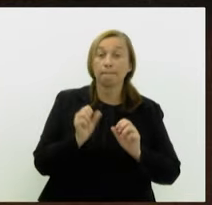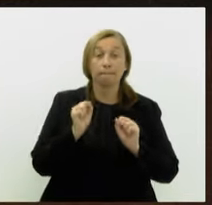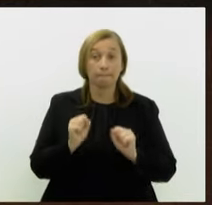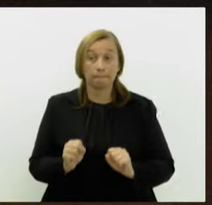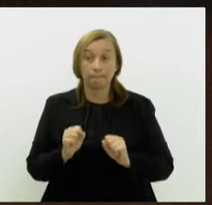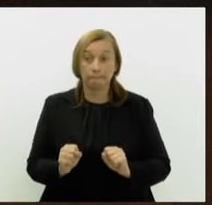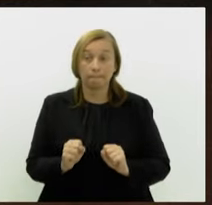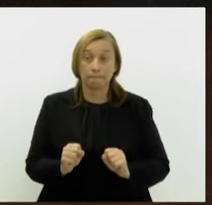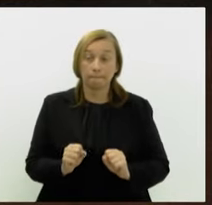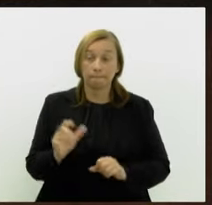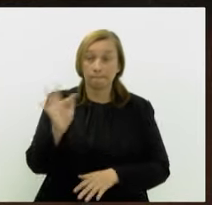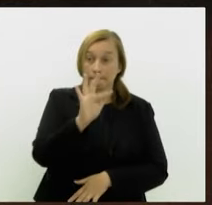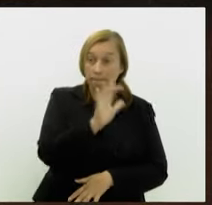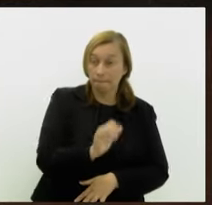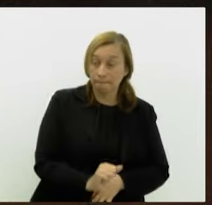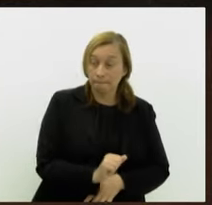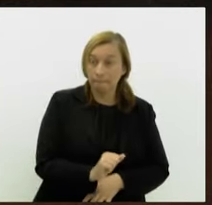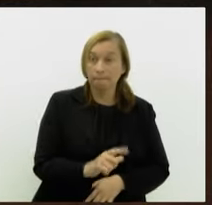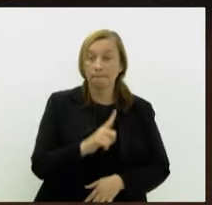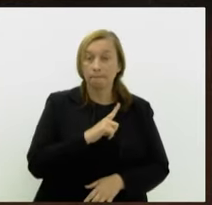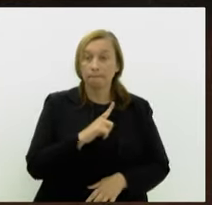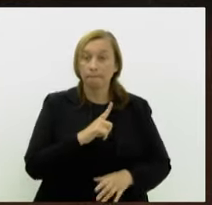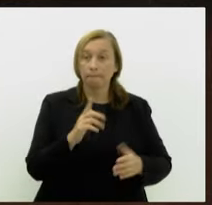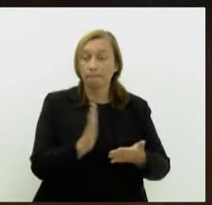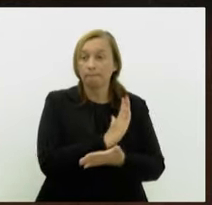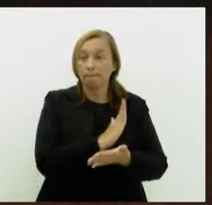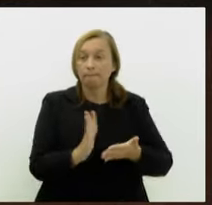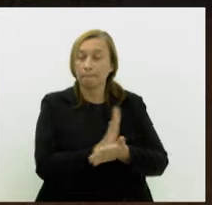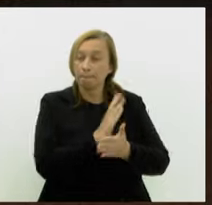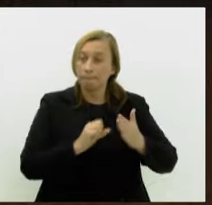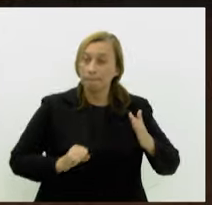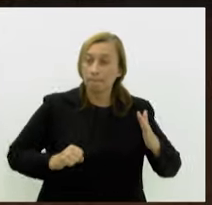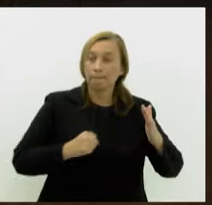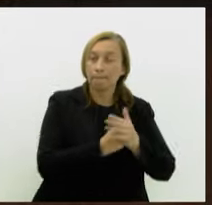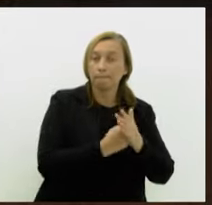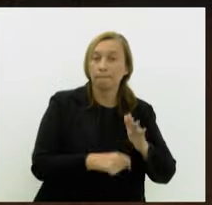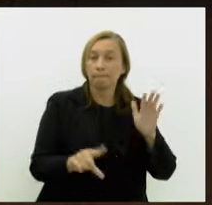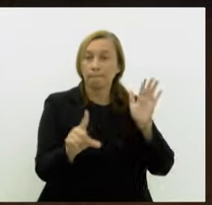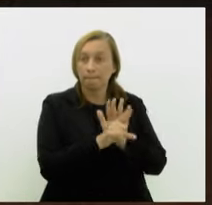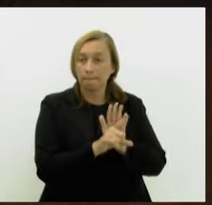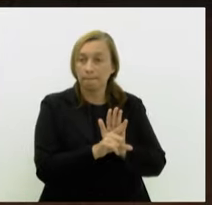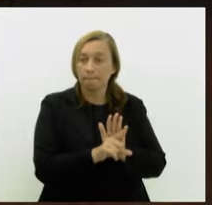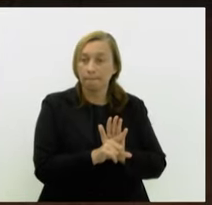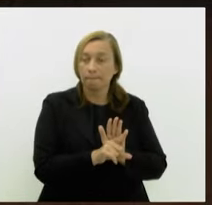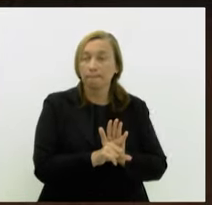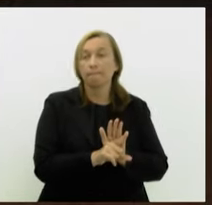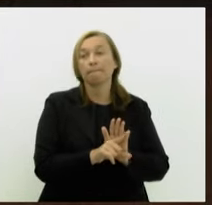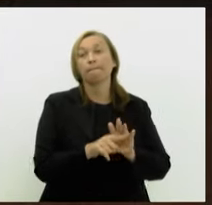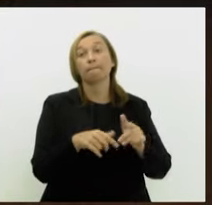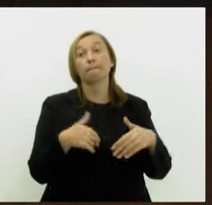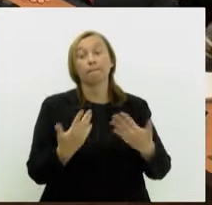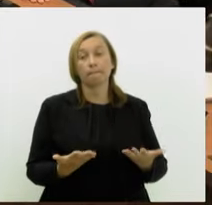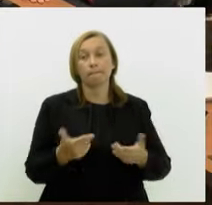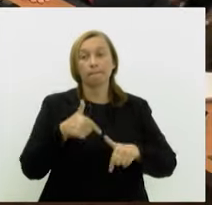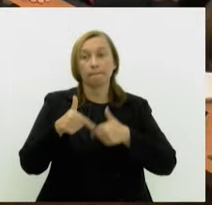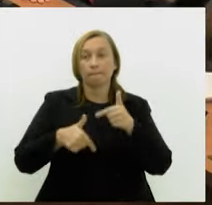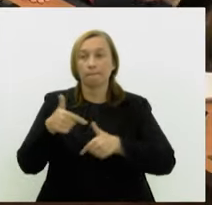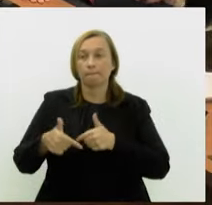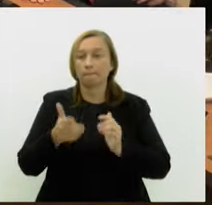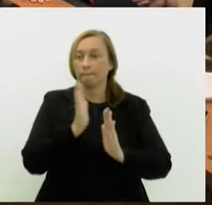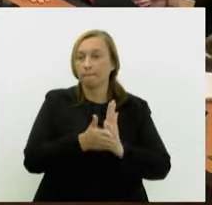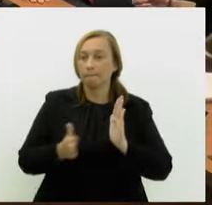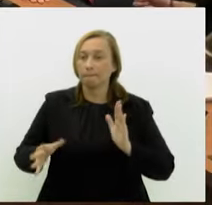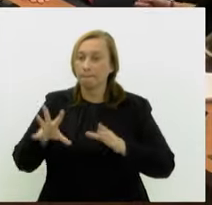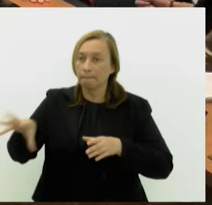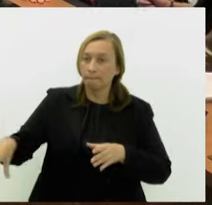para a Fazenda, tenha alguma questão de impacto, de mudança no escopo da lei, que seja impeditivo. Agora, porque chamar os trabalhos à ordem, incluir, nós